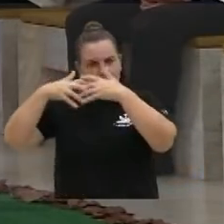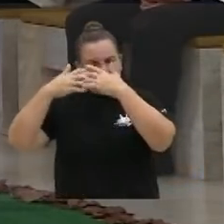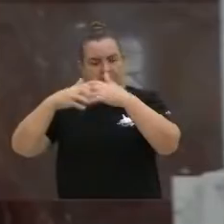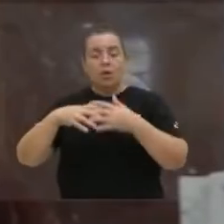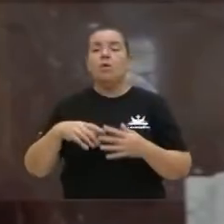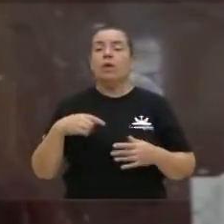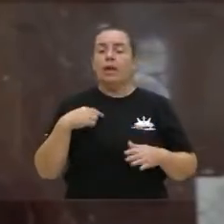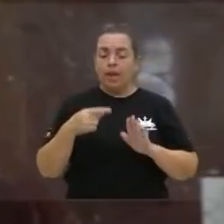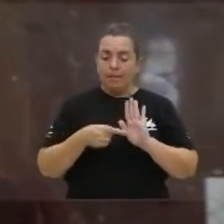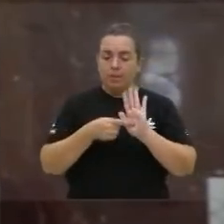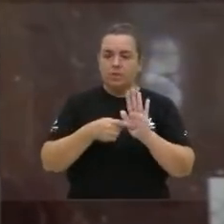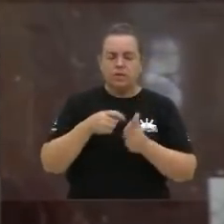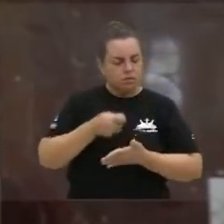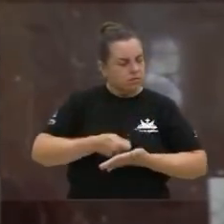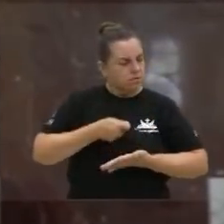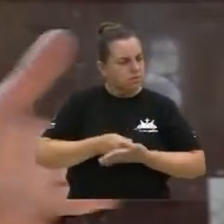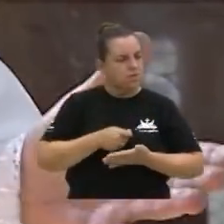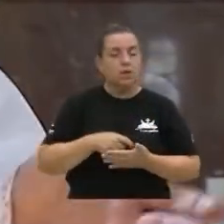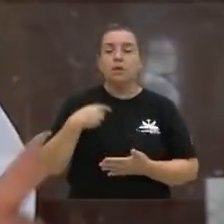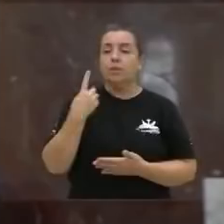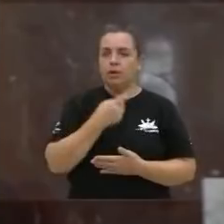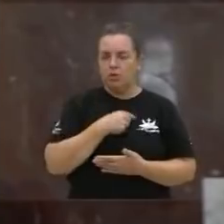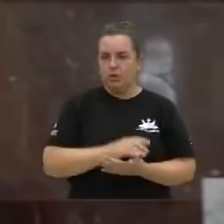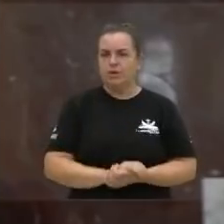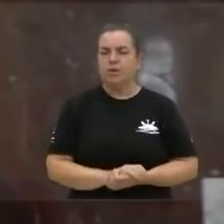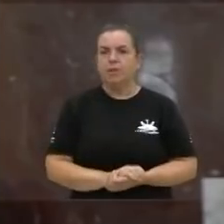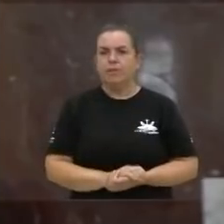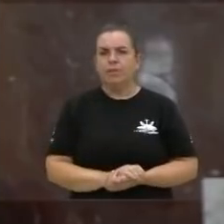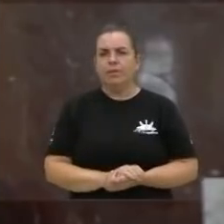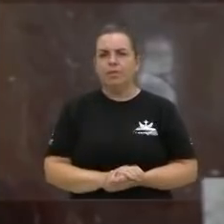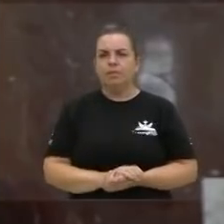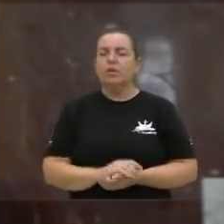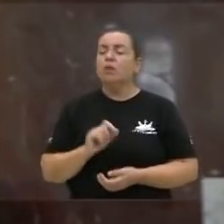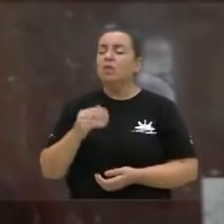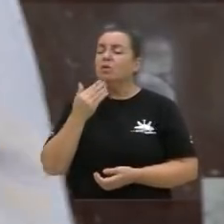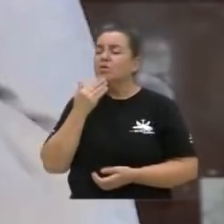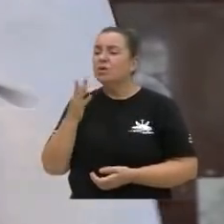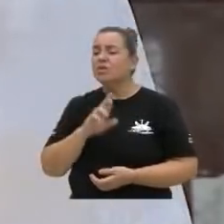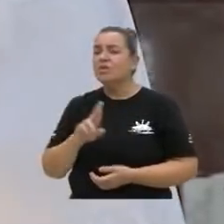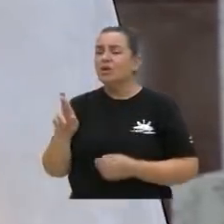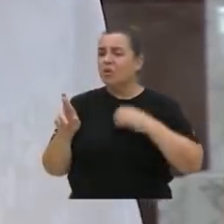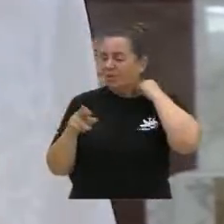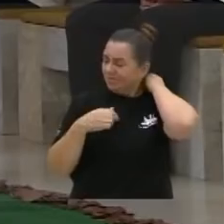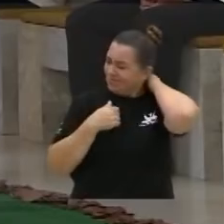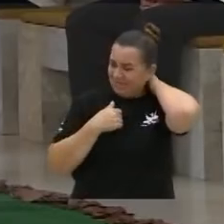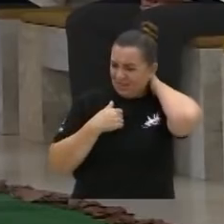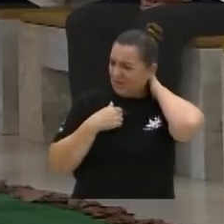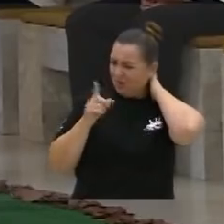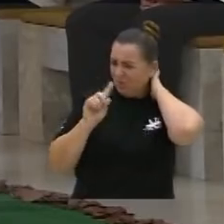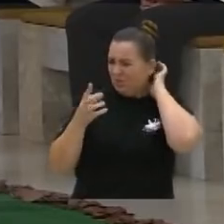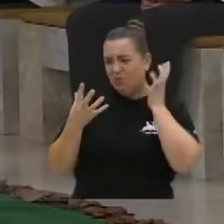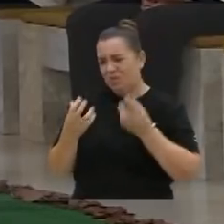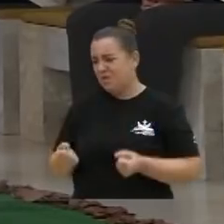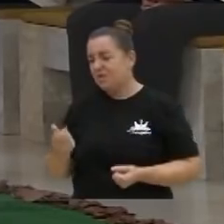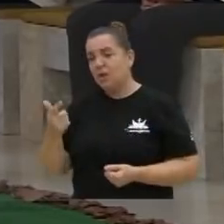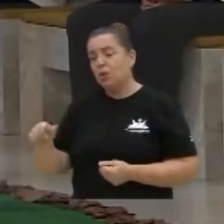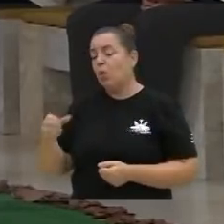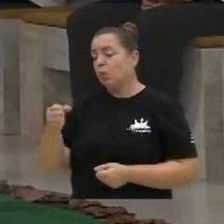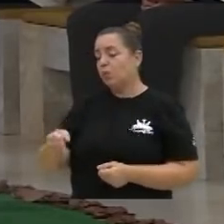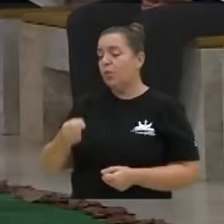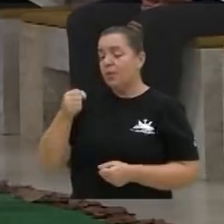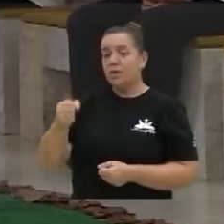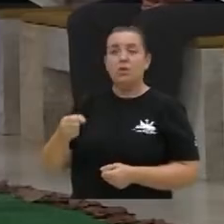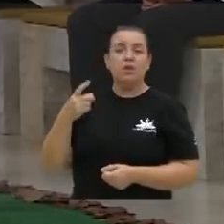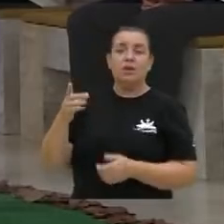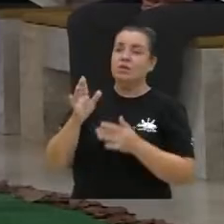nós. Da nossa parte, o que pedir, Senhor? Eu não aceito outro pastor que não sejas